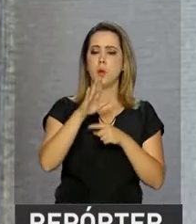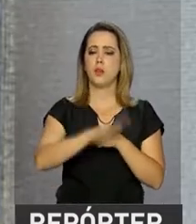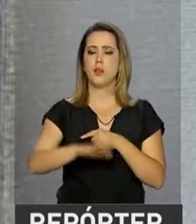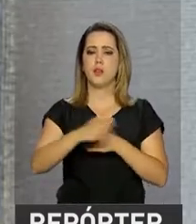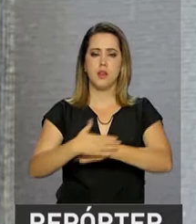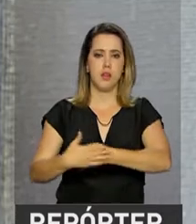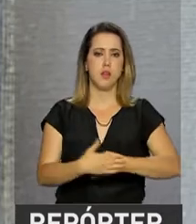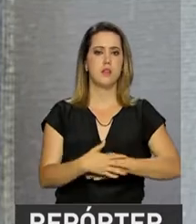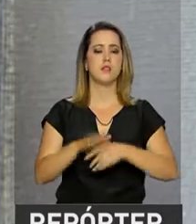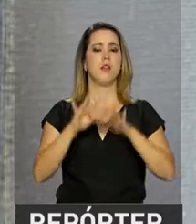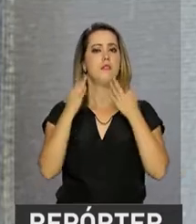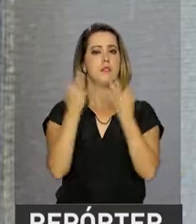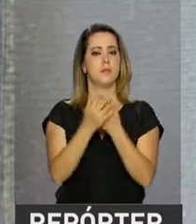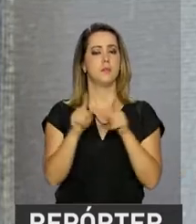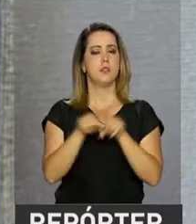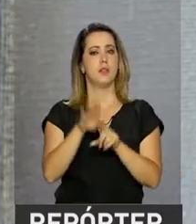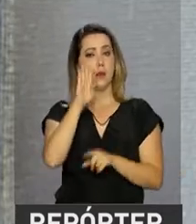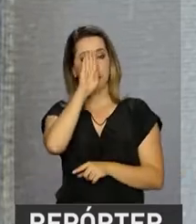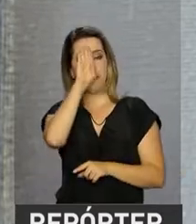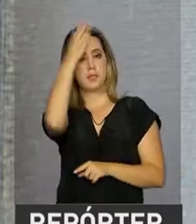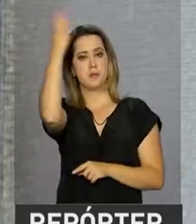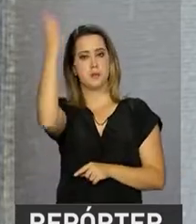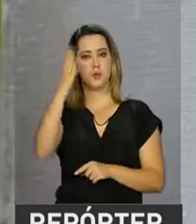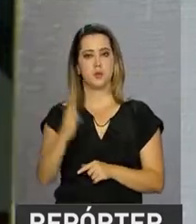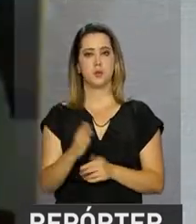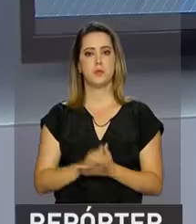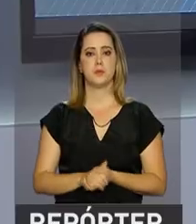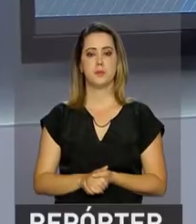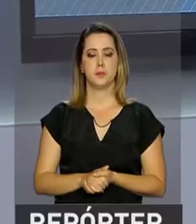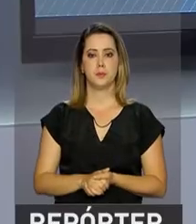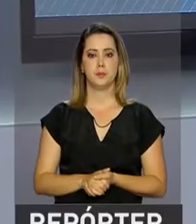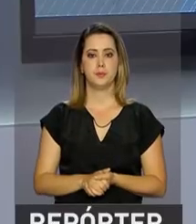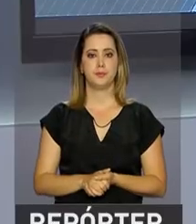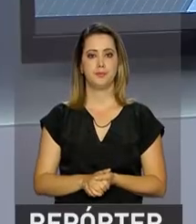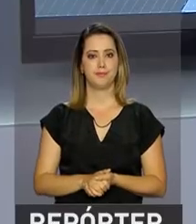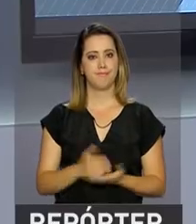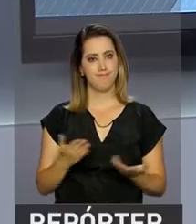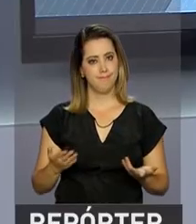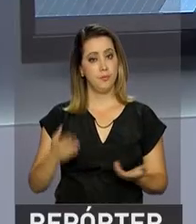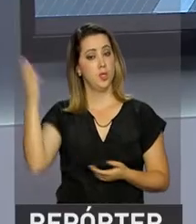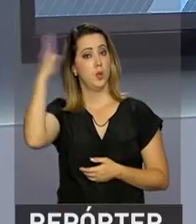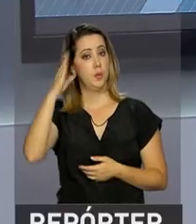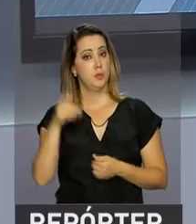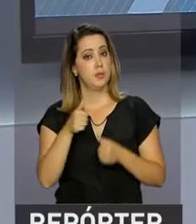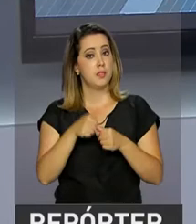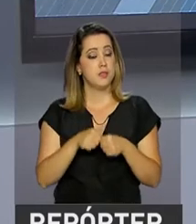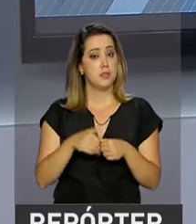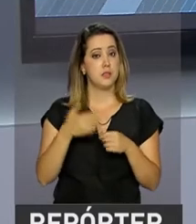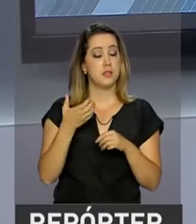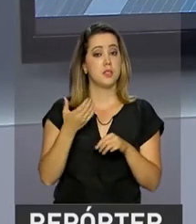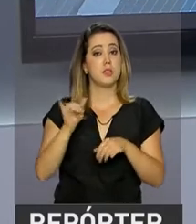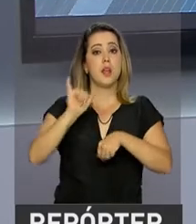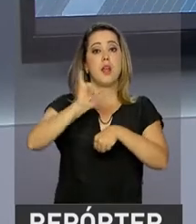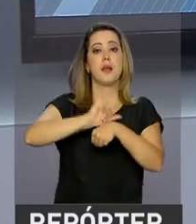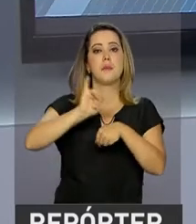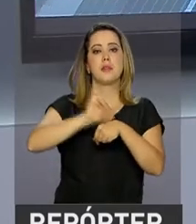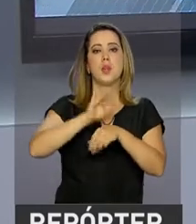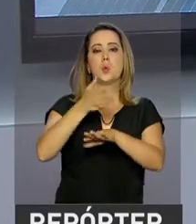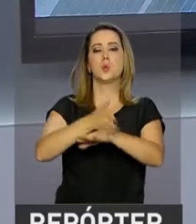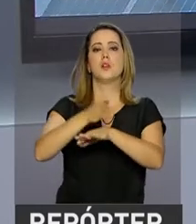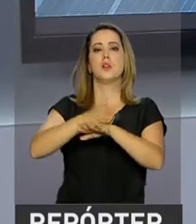família e principalmente ganho brasil o brasil está sediando um treinamento